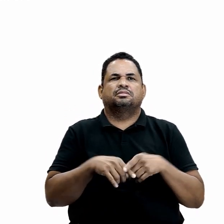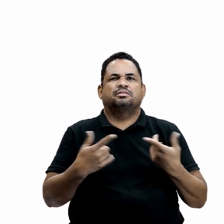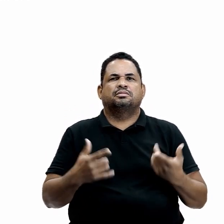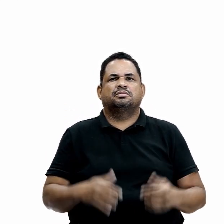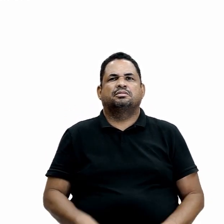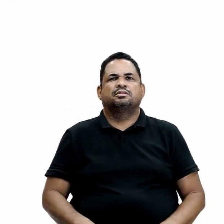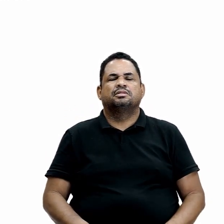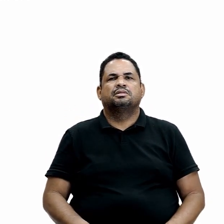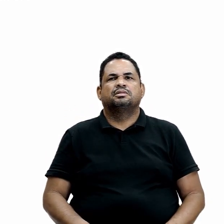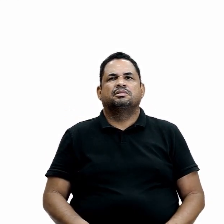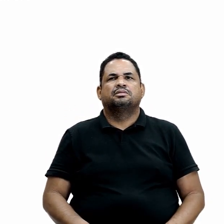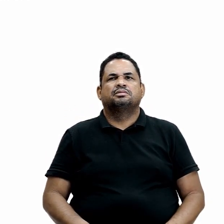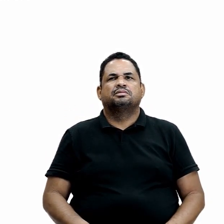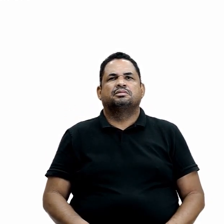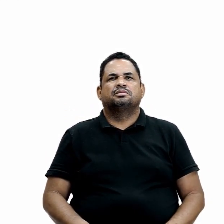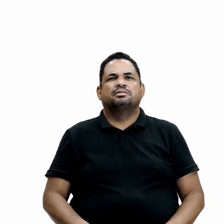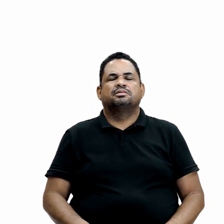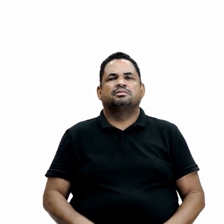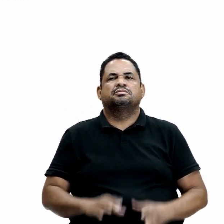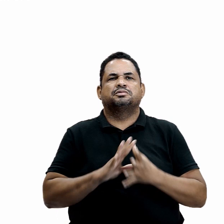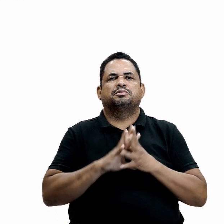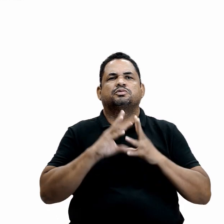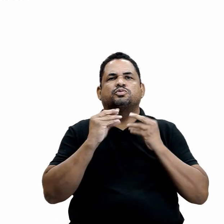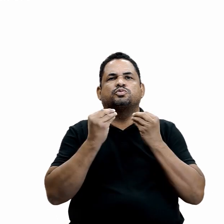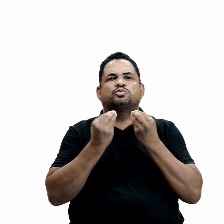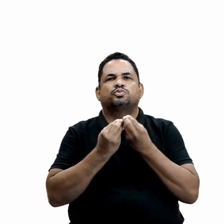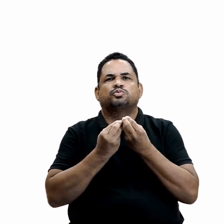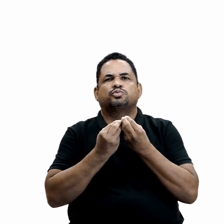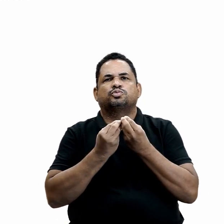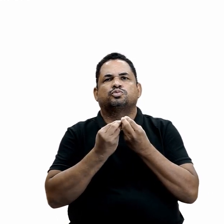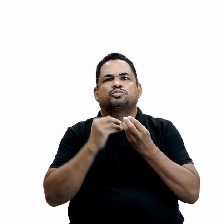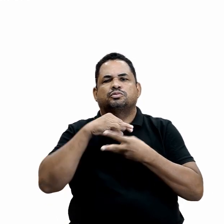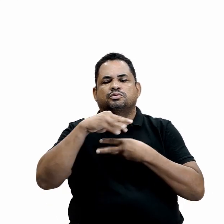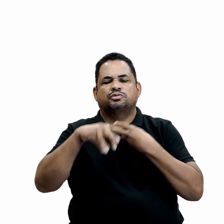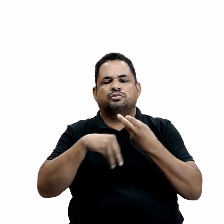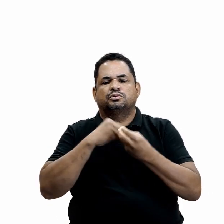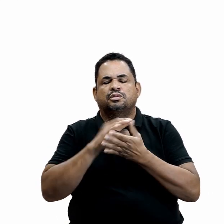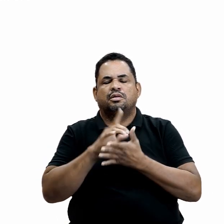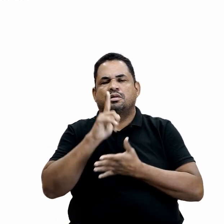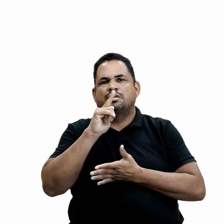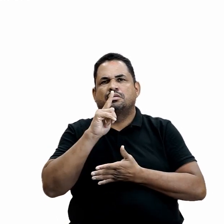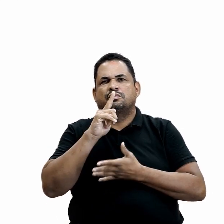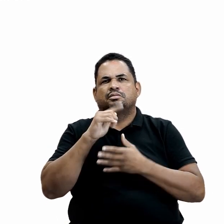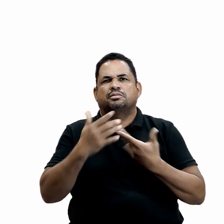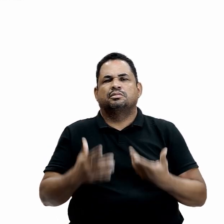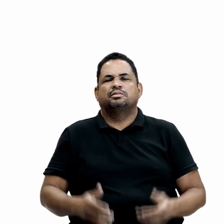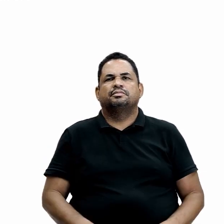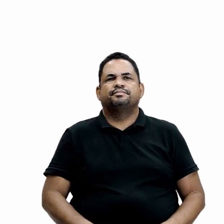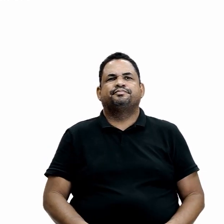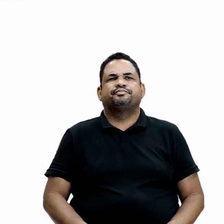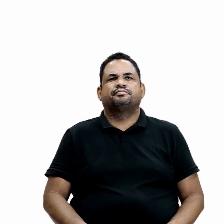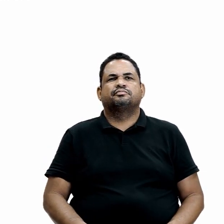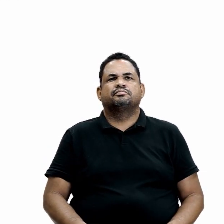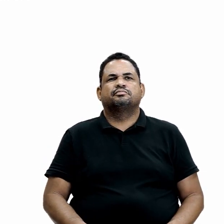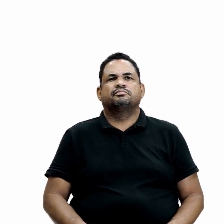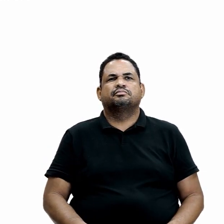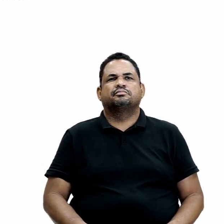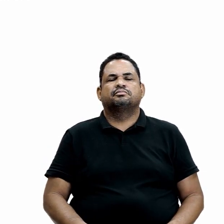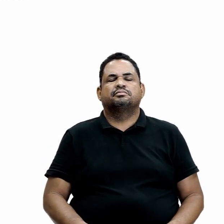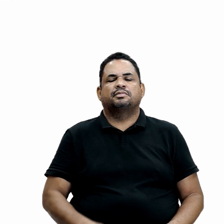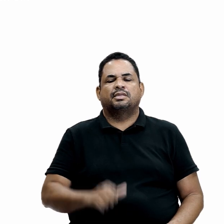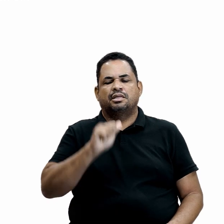uma substância completamente solúvel na água, quer dizer, que dissolve na água. Letra